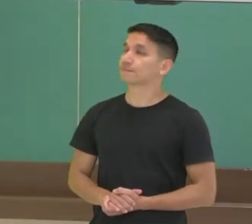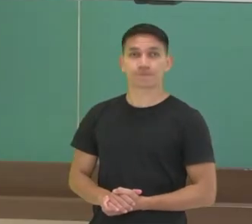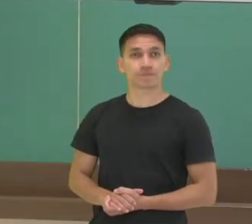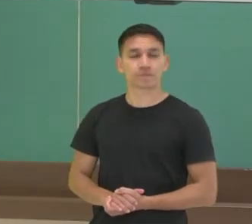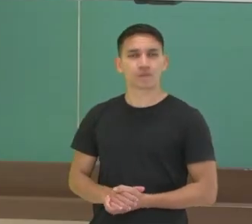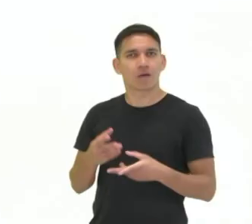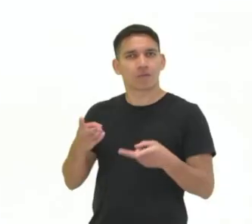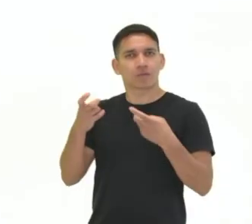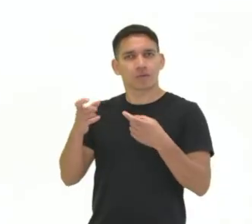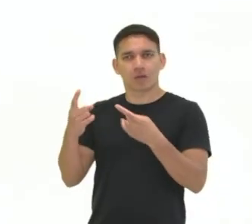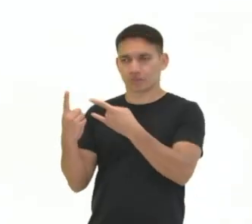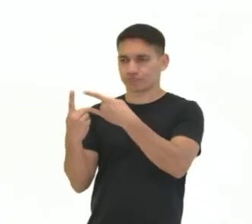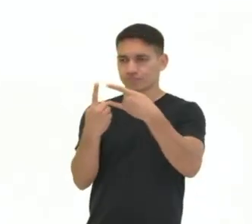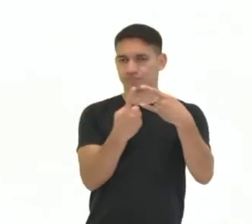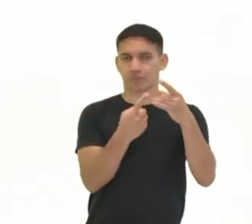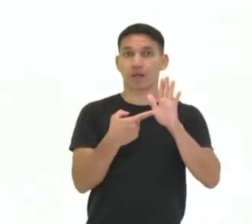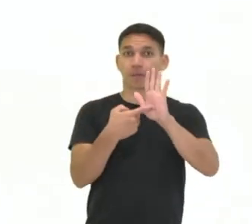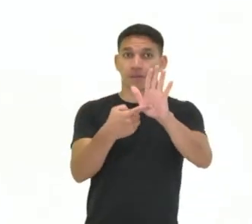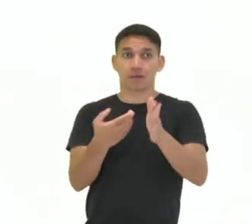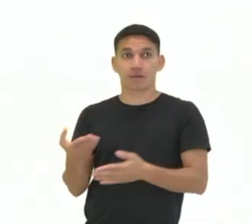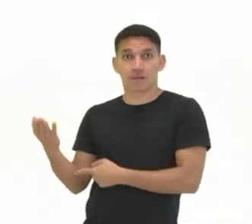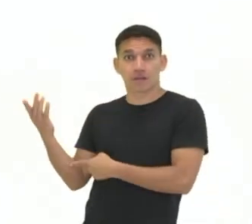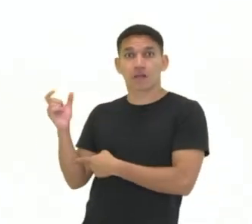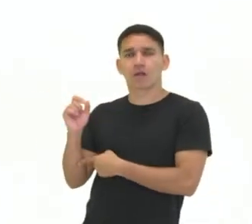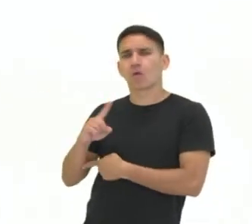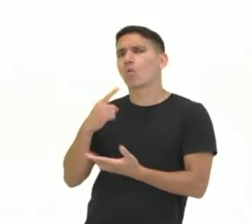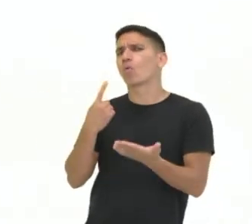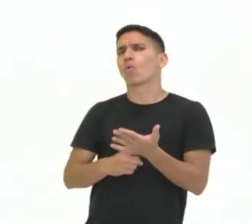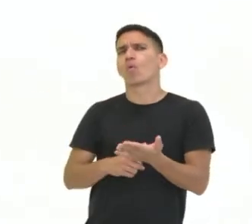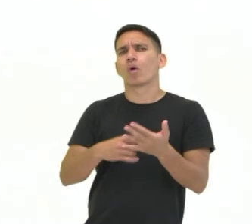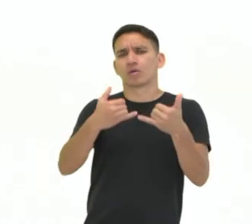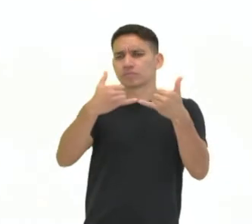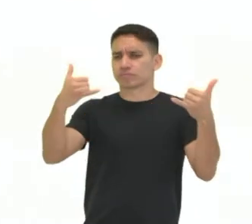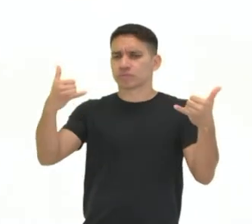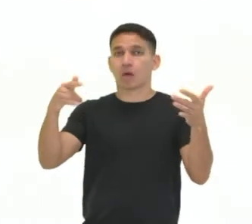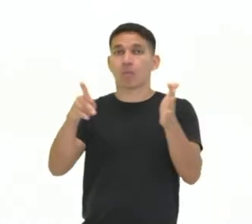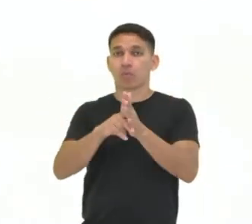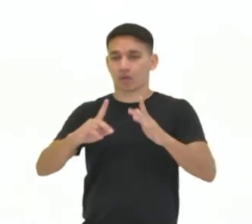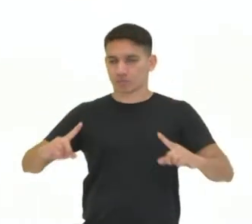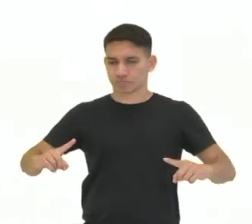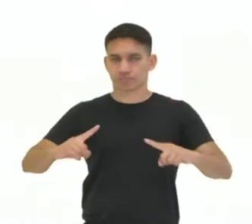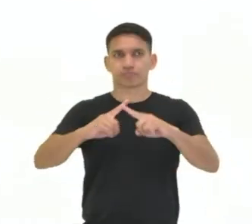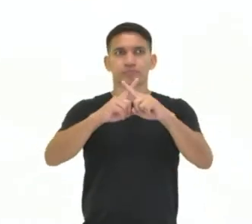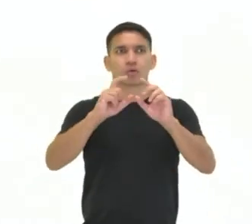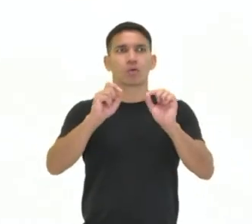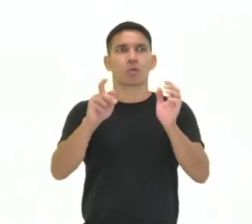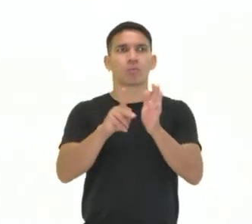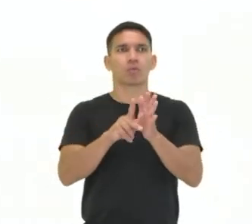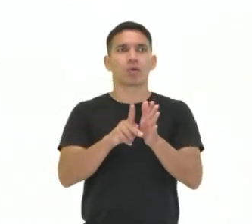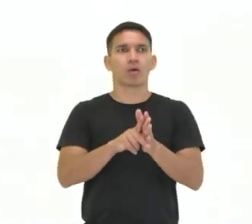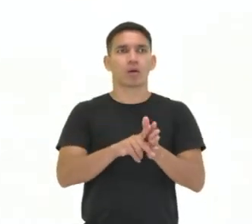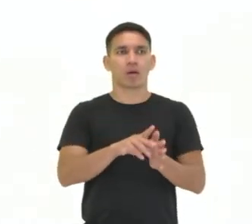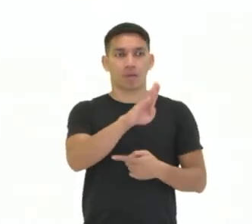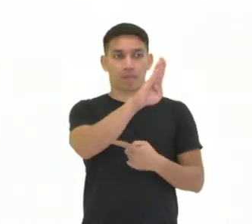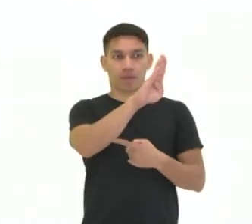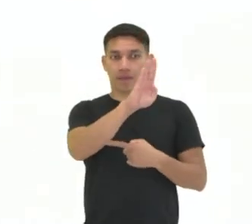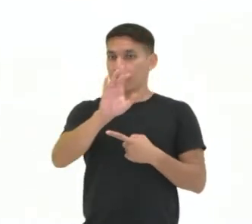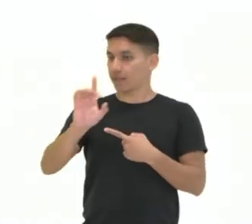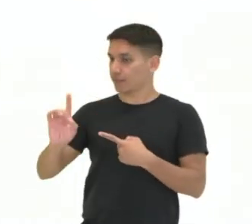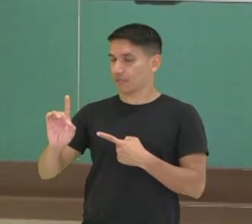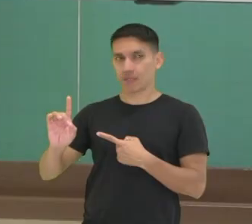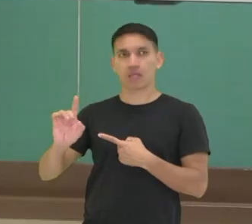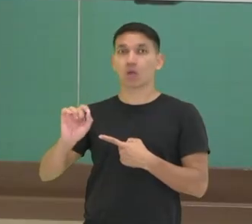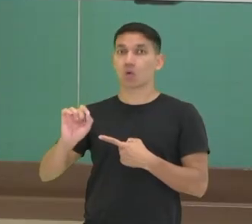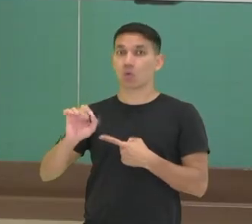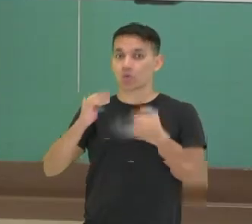Observe o trapézio representado a seguir e determine a medida da diagonal BD, que é essa diagonal aqui que não está